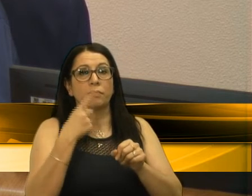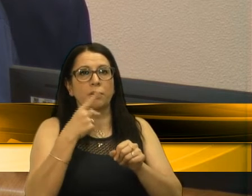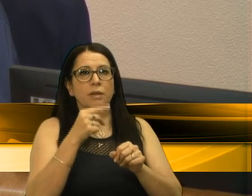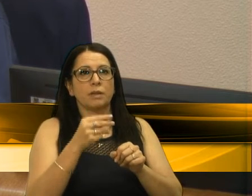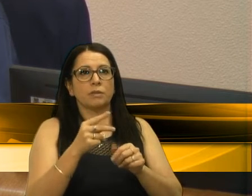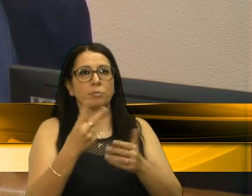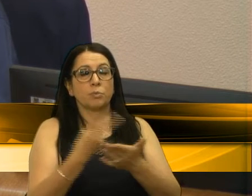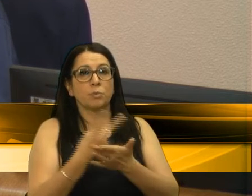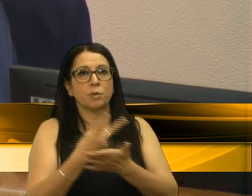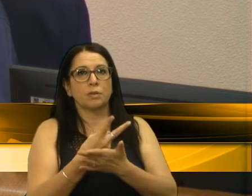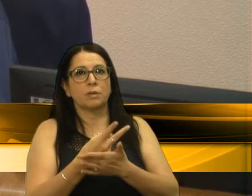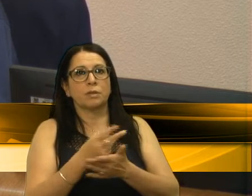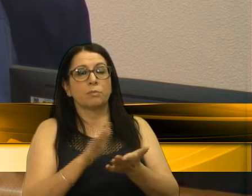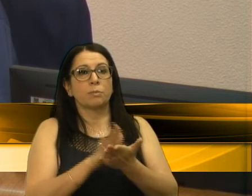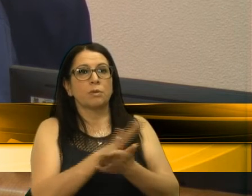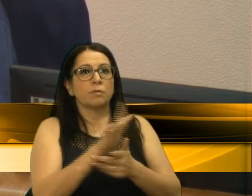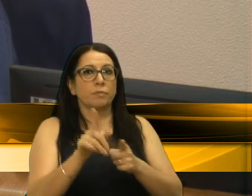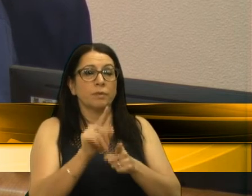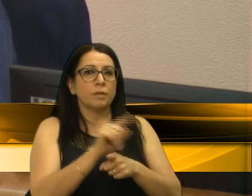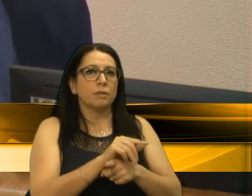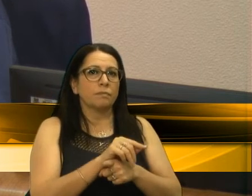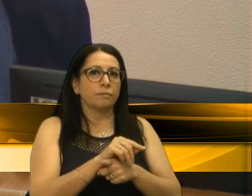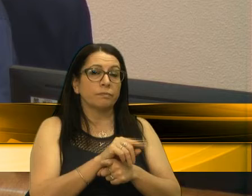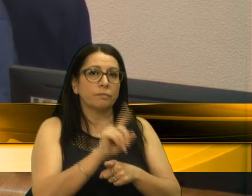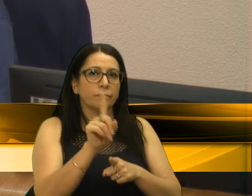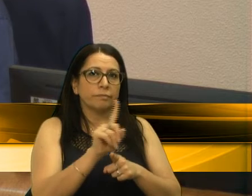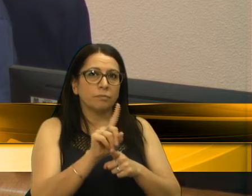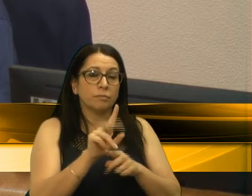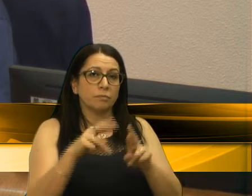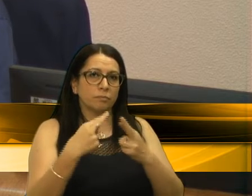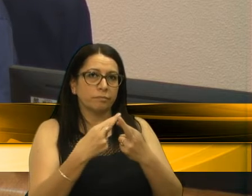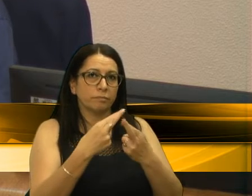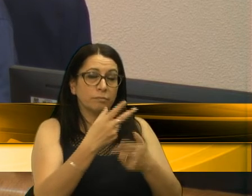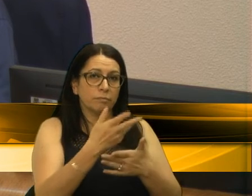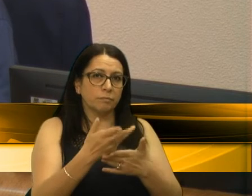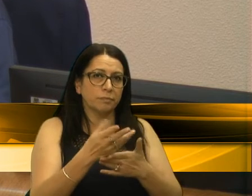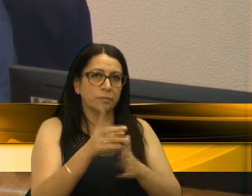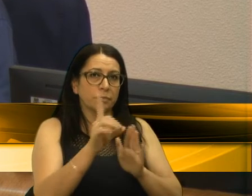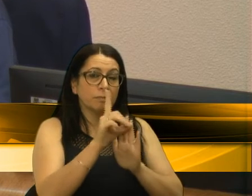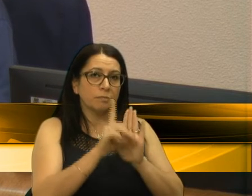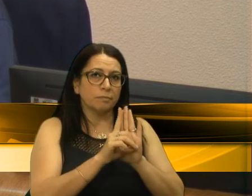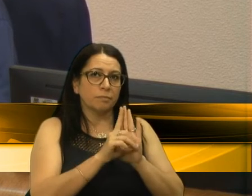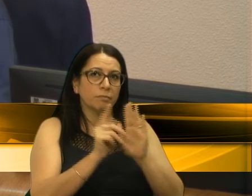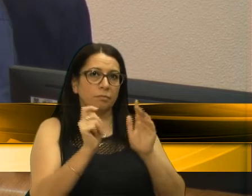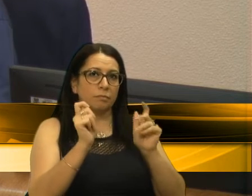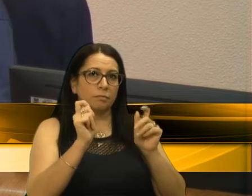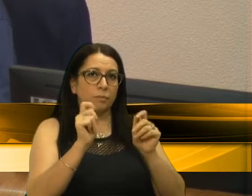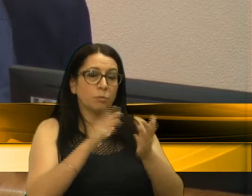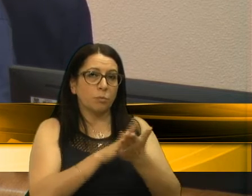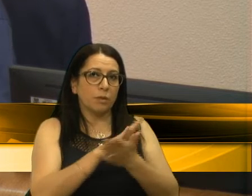óbice na publicação do texto alterado, então não houve essa manifestação, então o decreto foi publicado posteriormente.